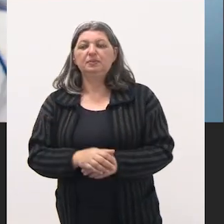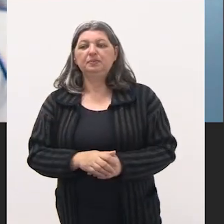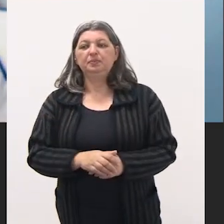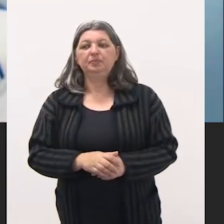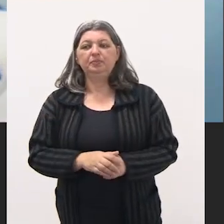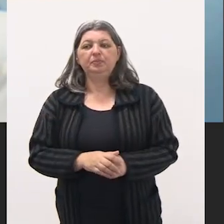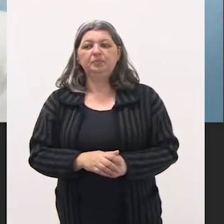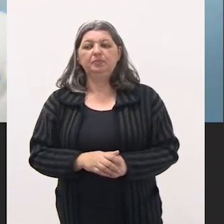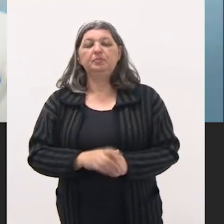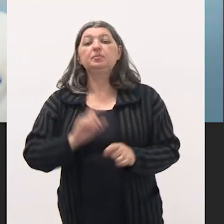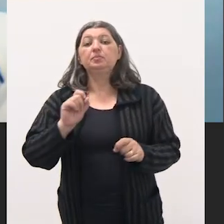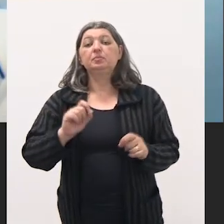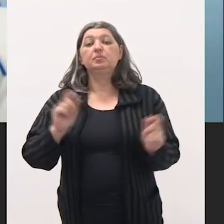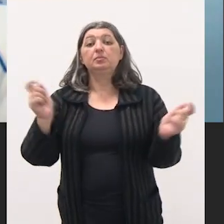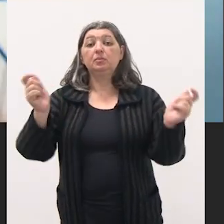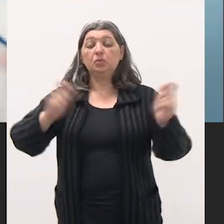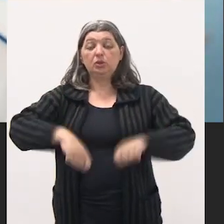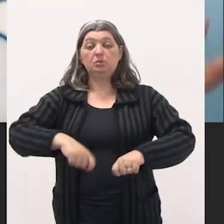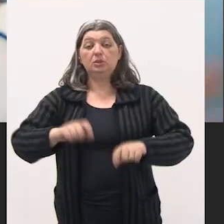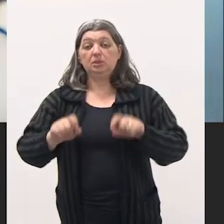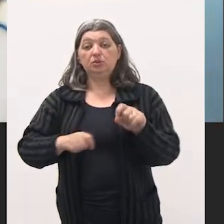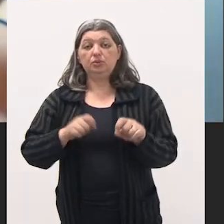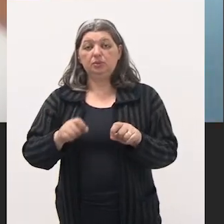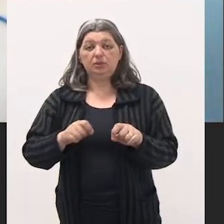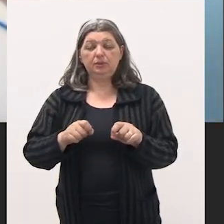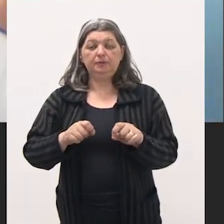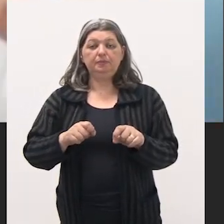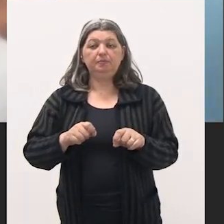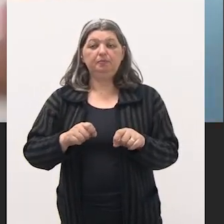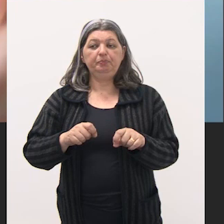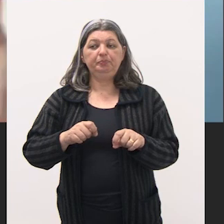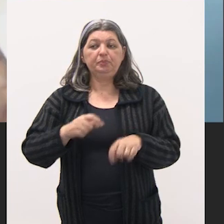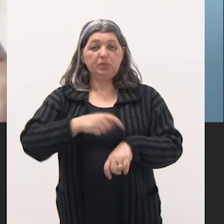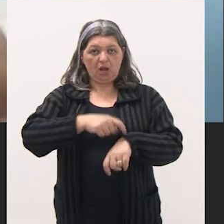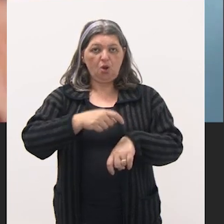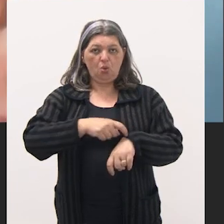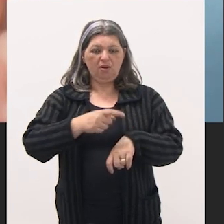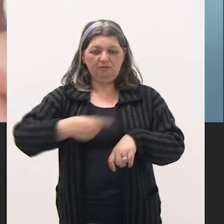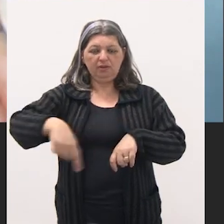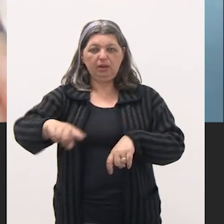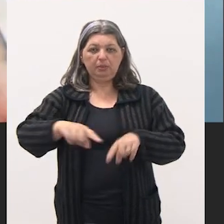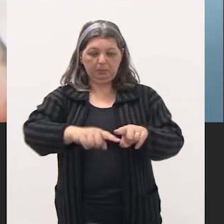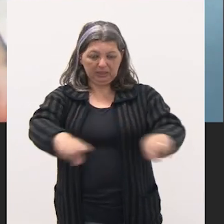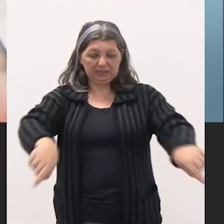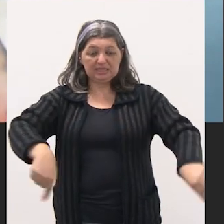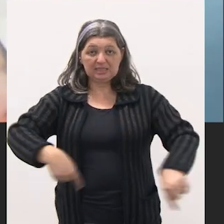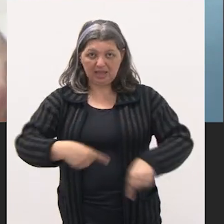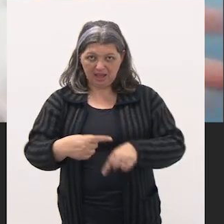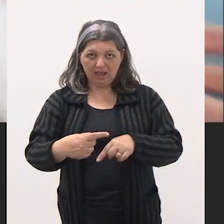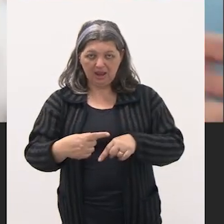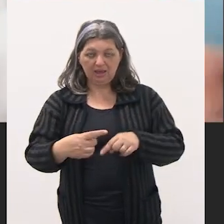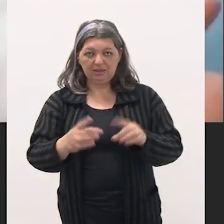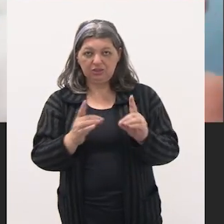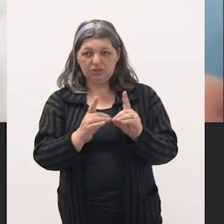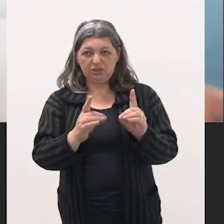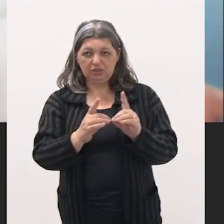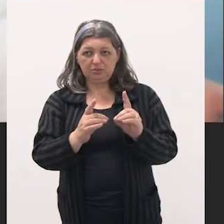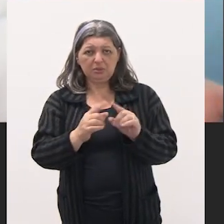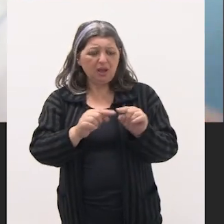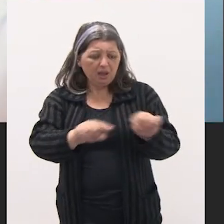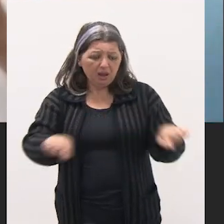essa possibilidade... Então, a hora que elas vão para a sala de consulta, essa sala de consulta é uma sala